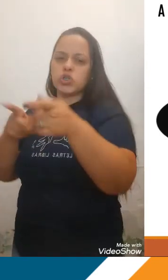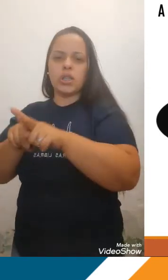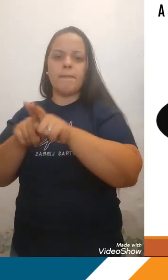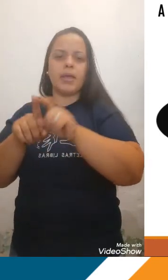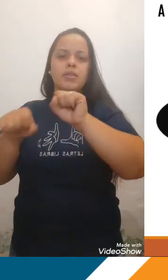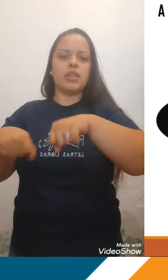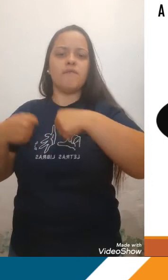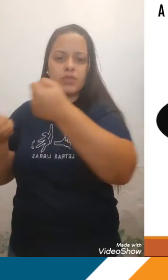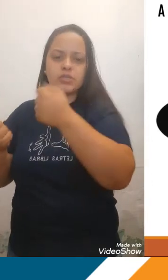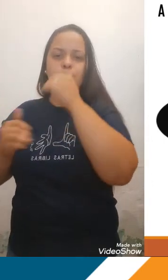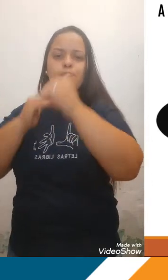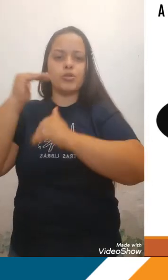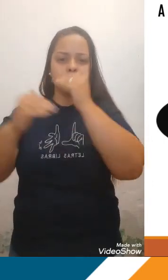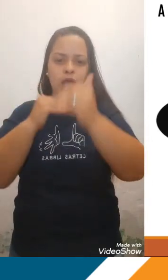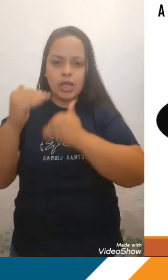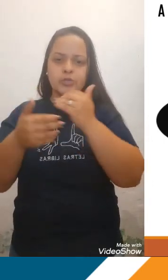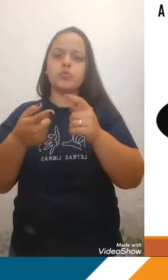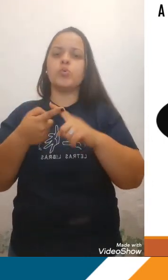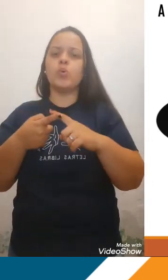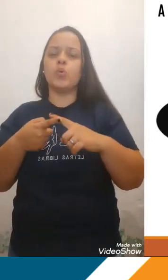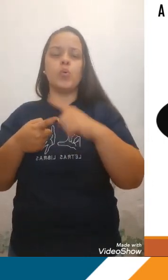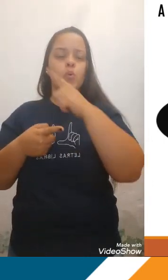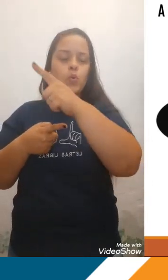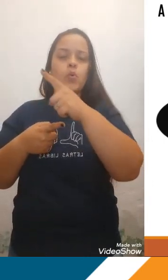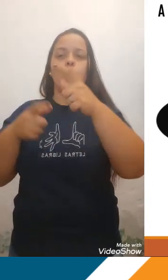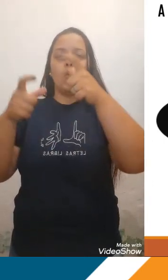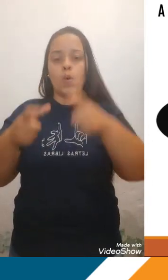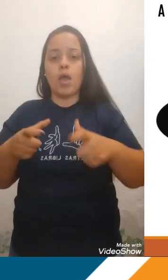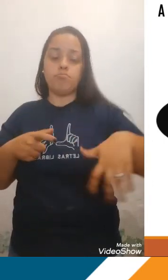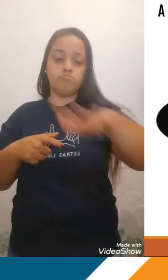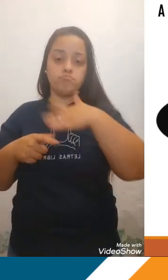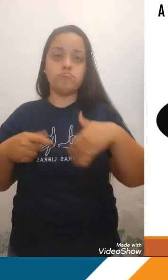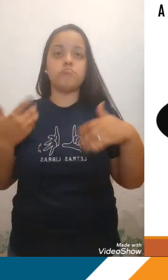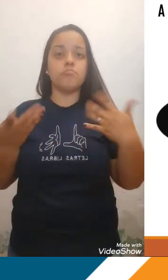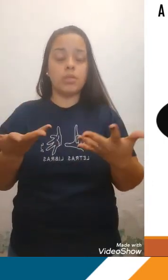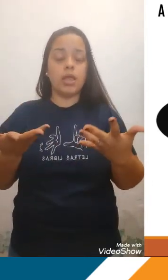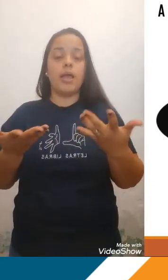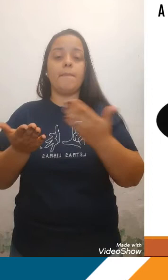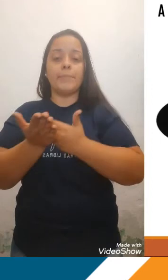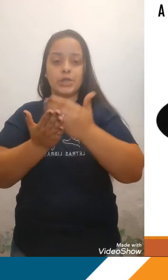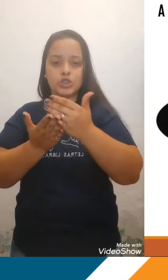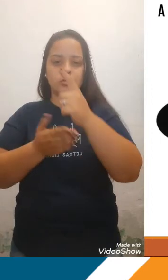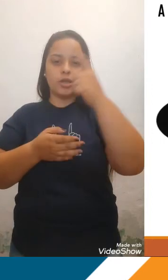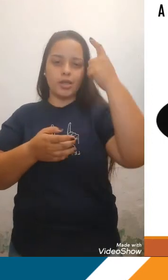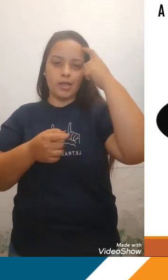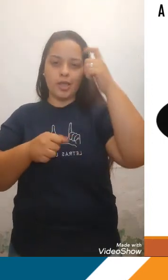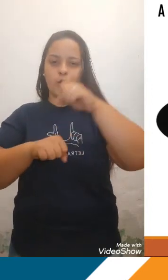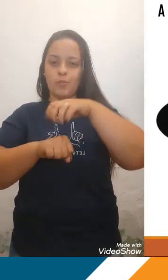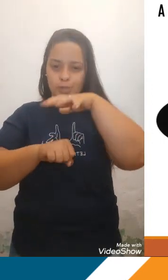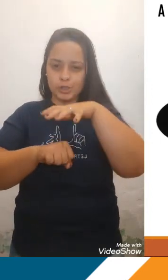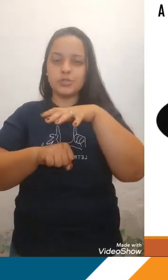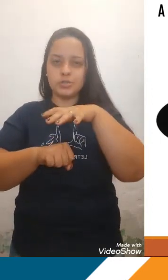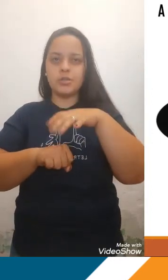à defesa de um processo de emancipação política das Minas Gerais. A partir da leitura de manifestos iluministas